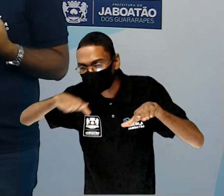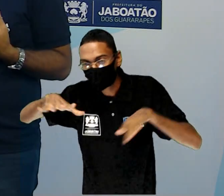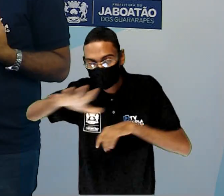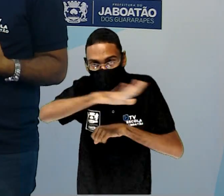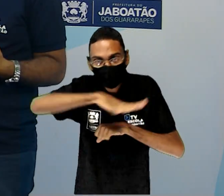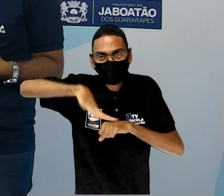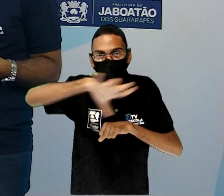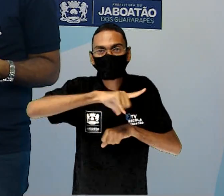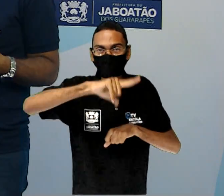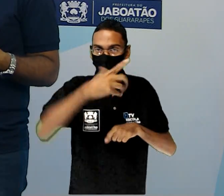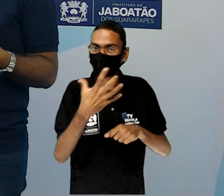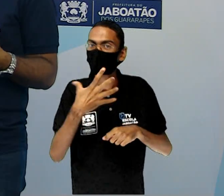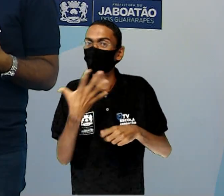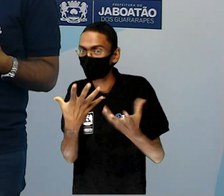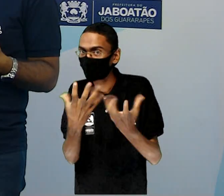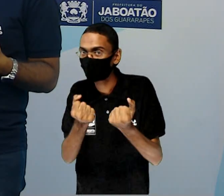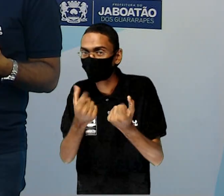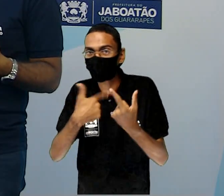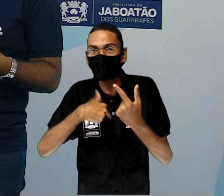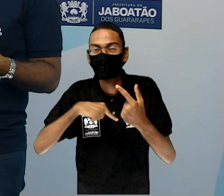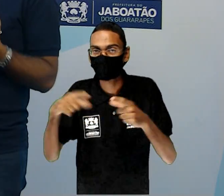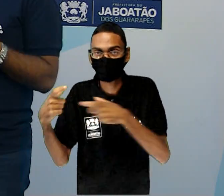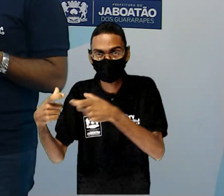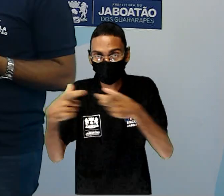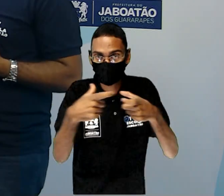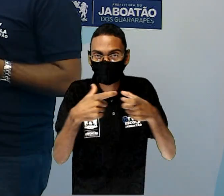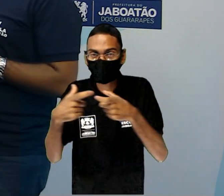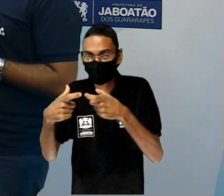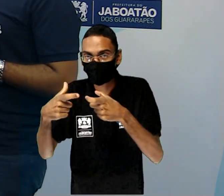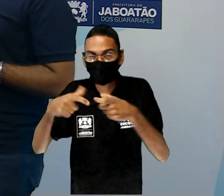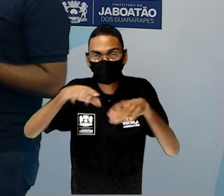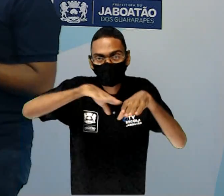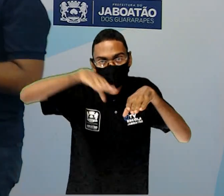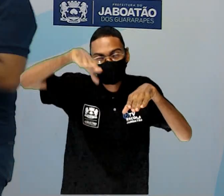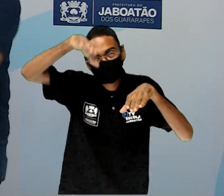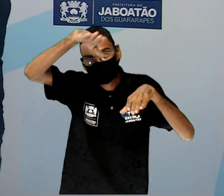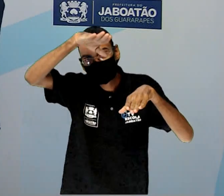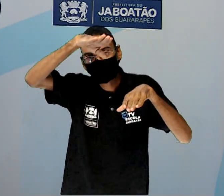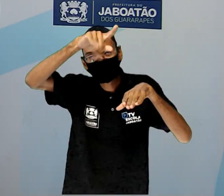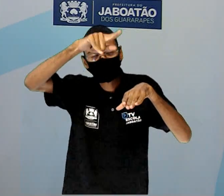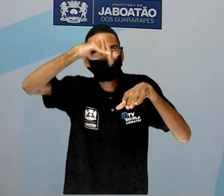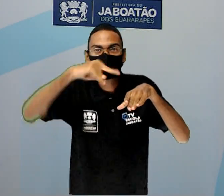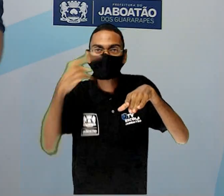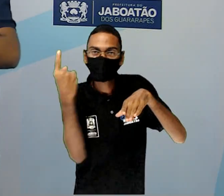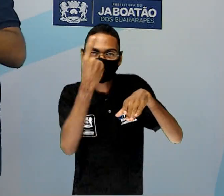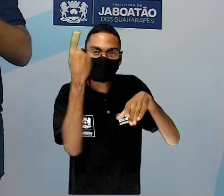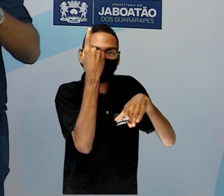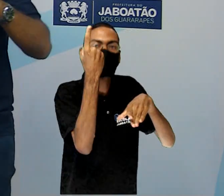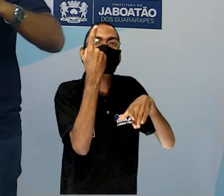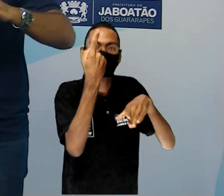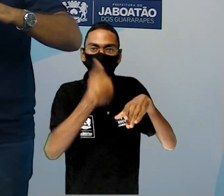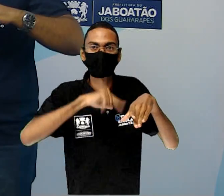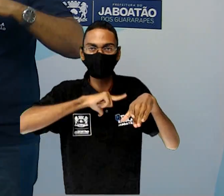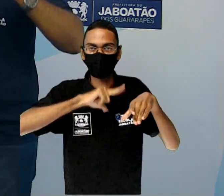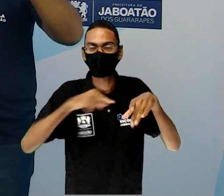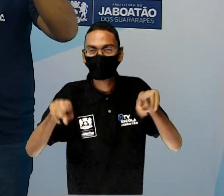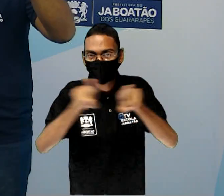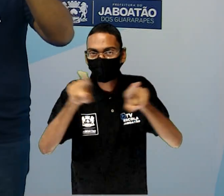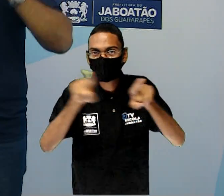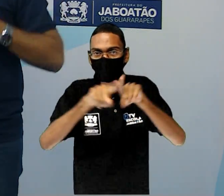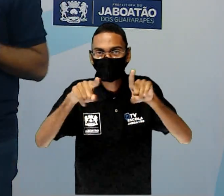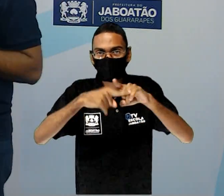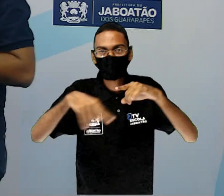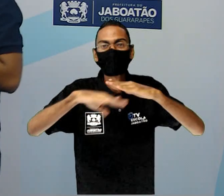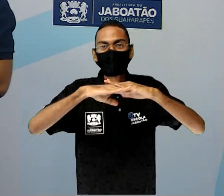muitos sedimentos, que vêm de outras áreas mais altas. Nós temos os planaltos, que são as terras mais